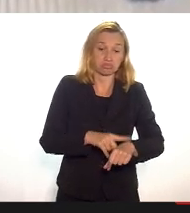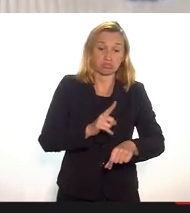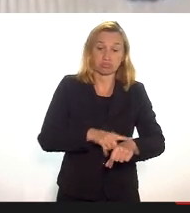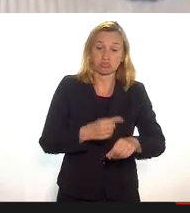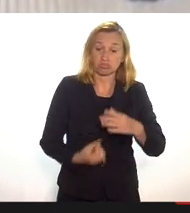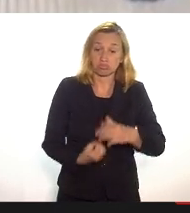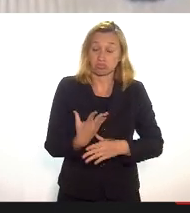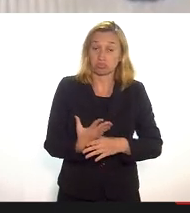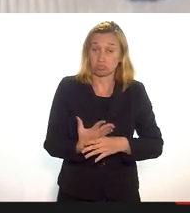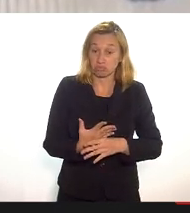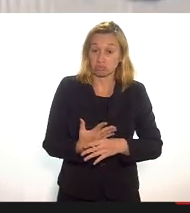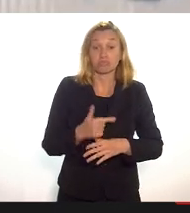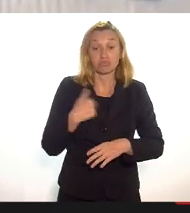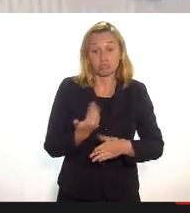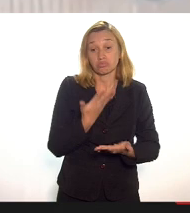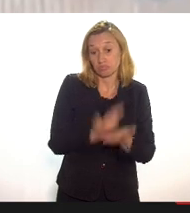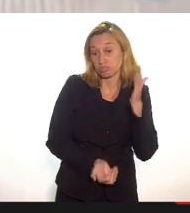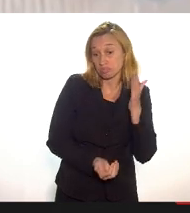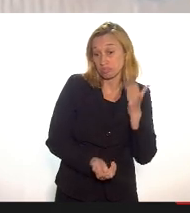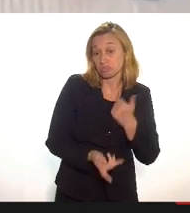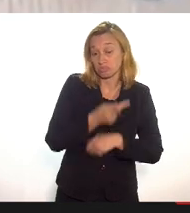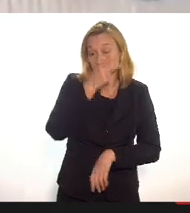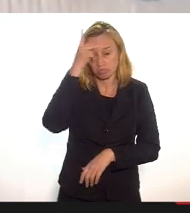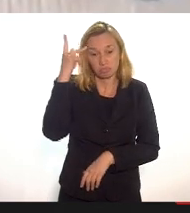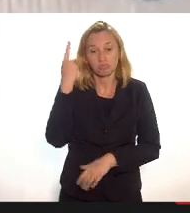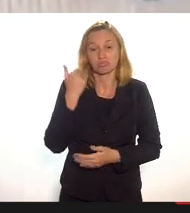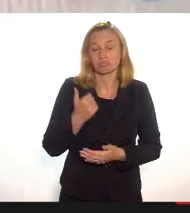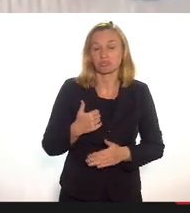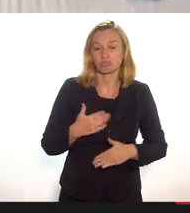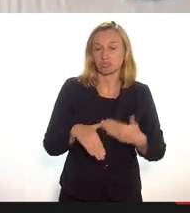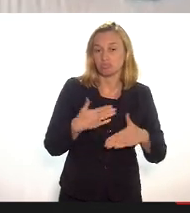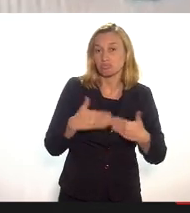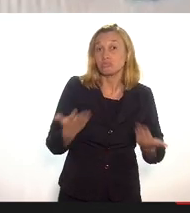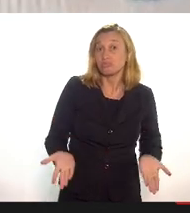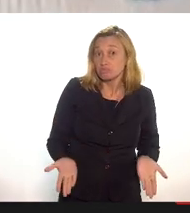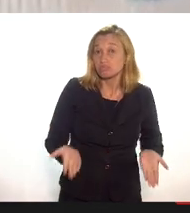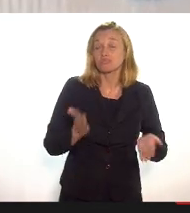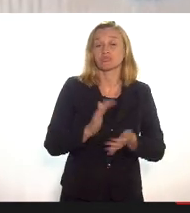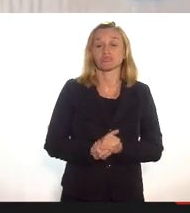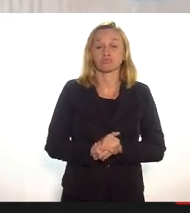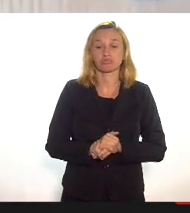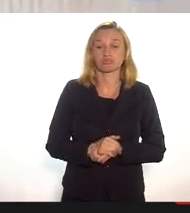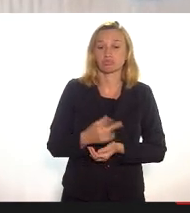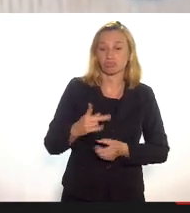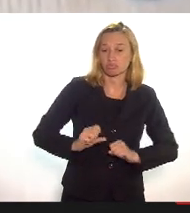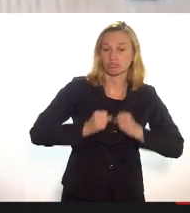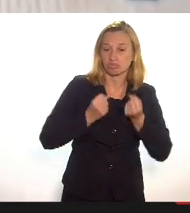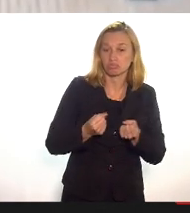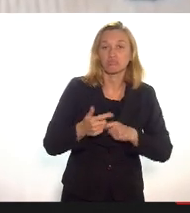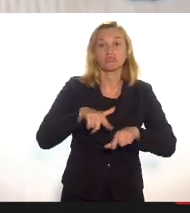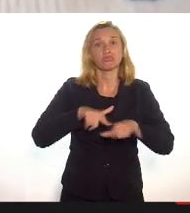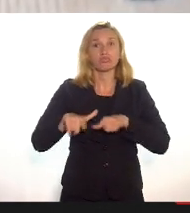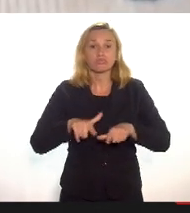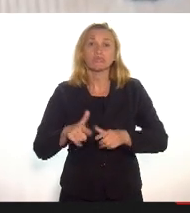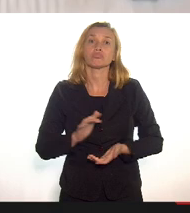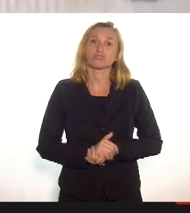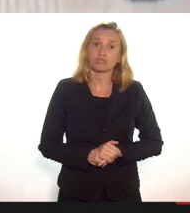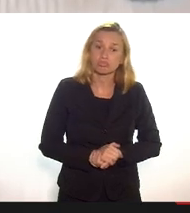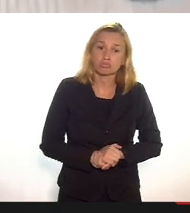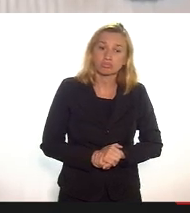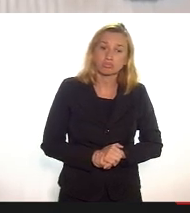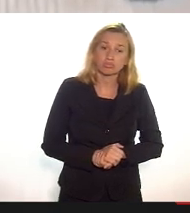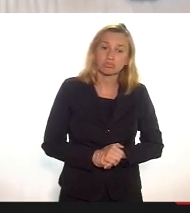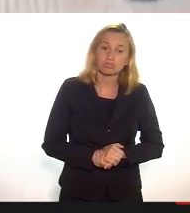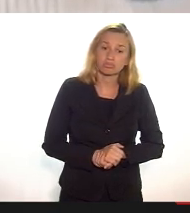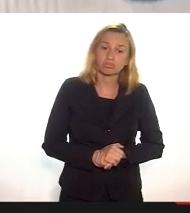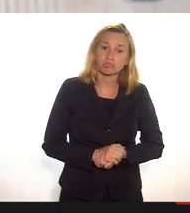produtividade, porque a gente está perdendo pessoas que estão, né, no auge da sua produtividade, da sua força de trabalho. E